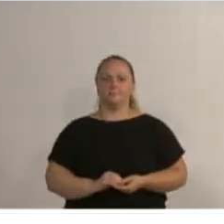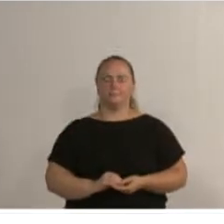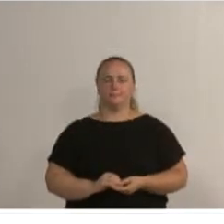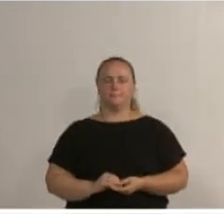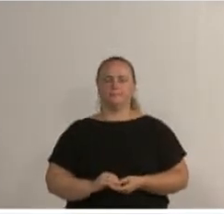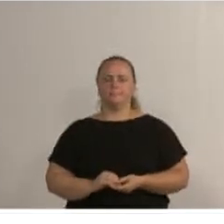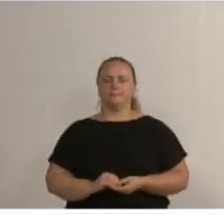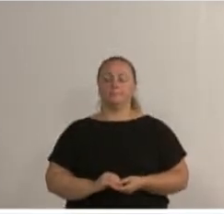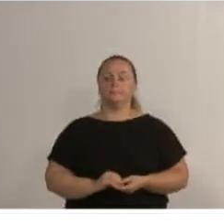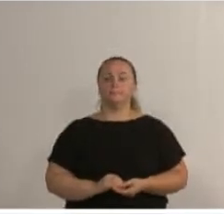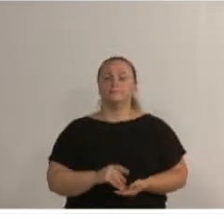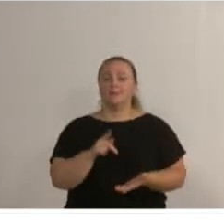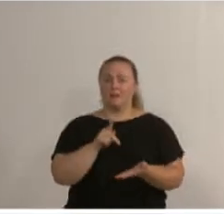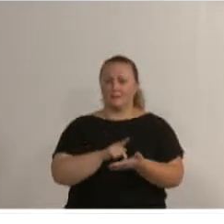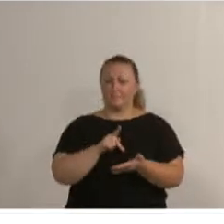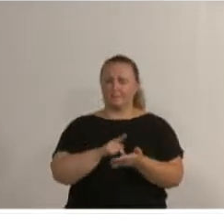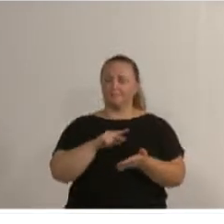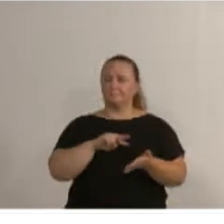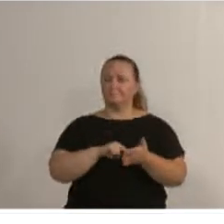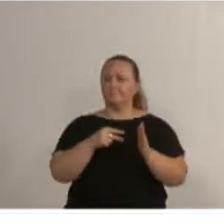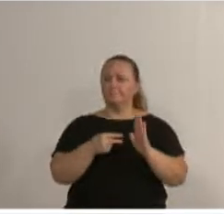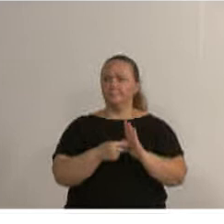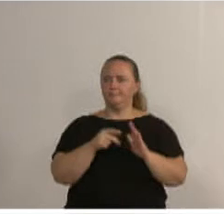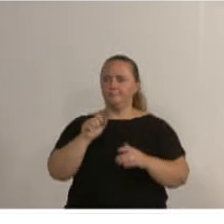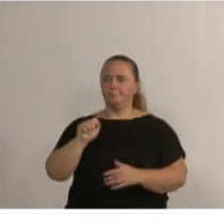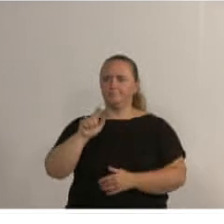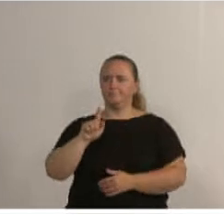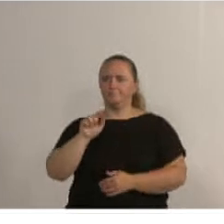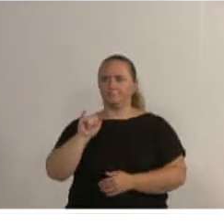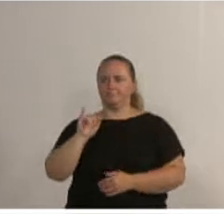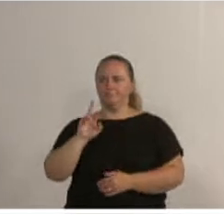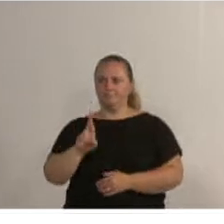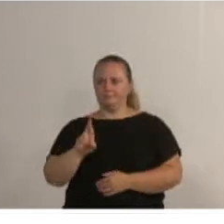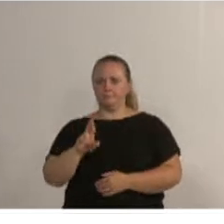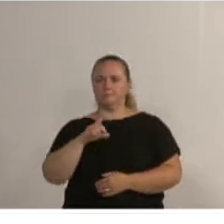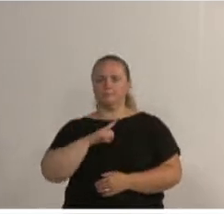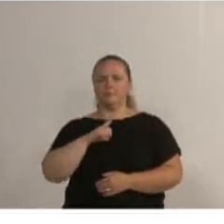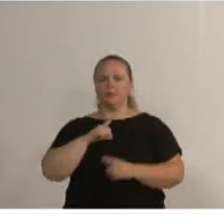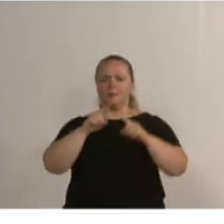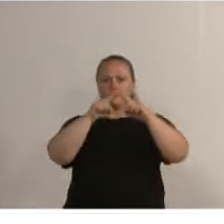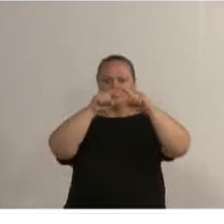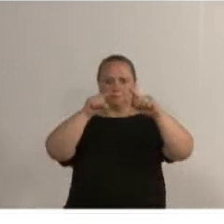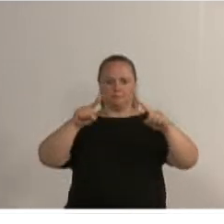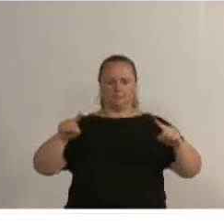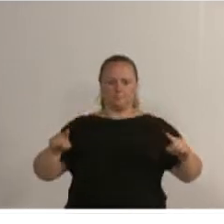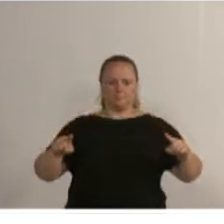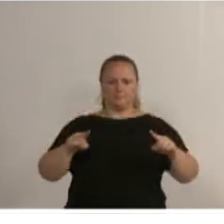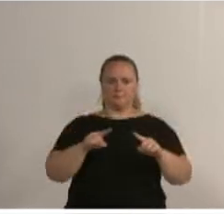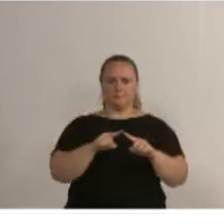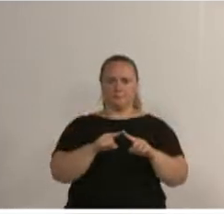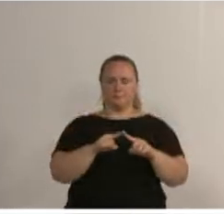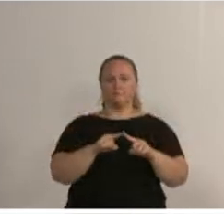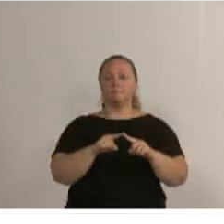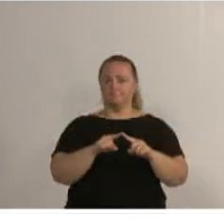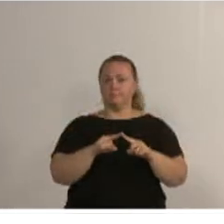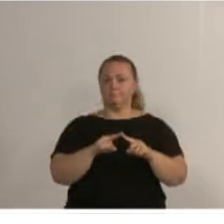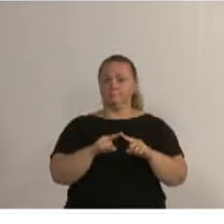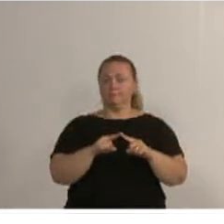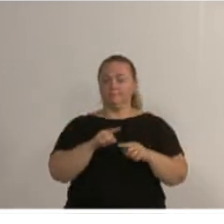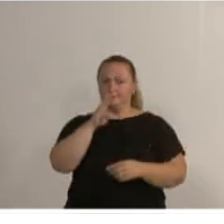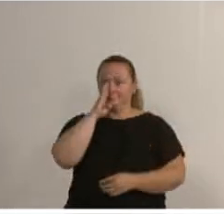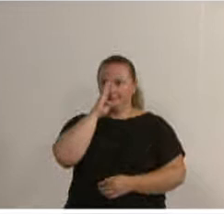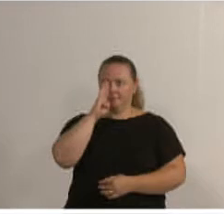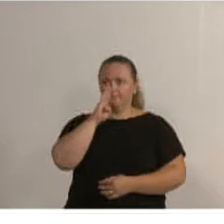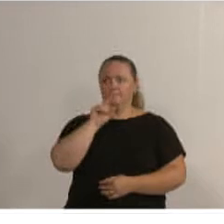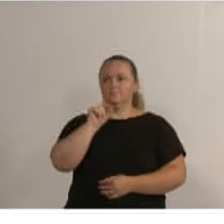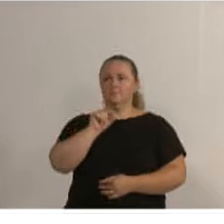E isso aqui, na verdade, é o que significa agir. O quê? Nós estamos num triângulo, num tripé, onde o poder concedente, no caso aqui